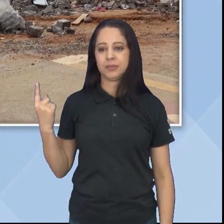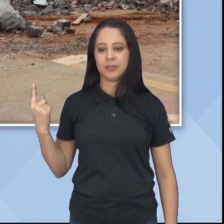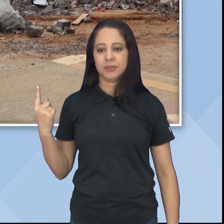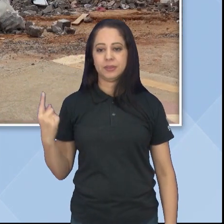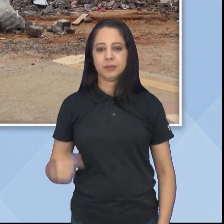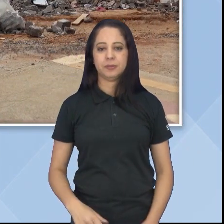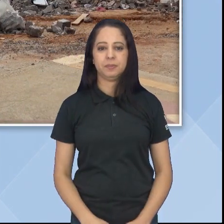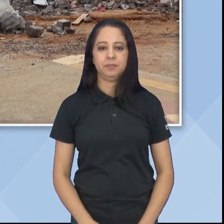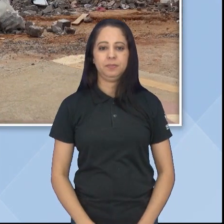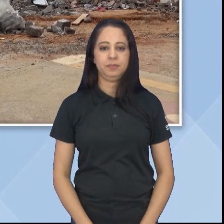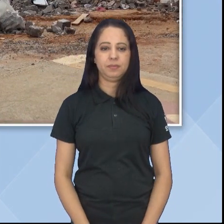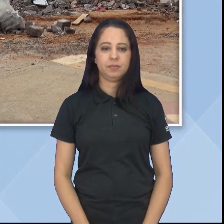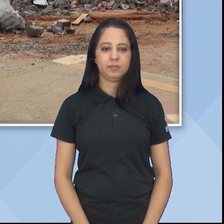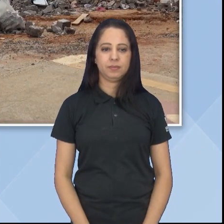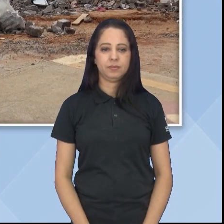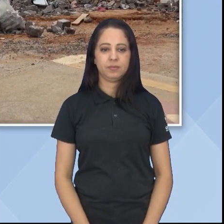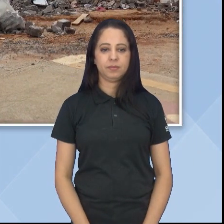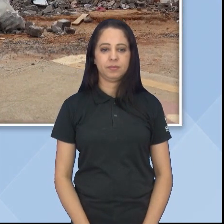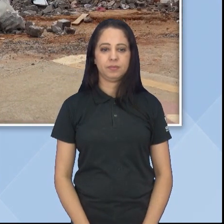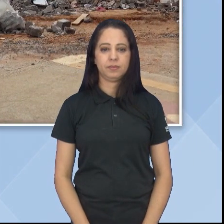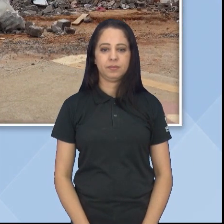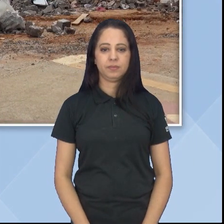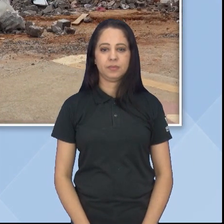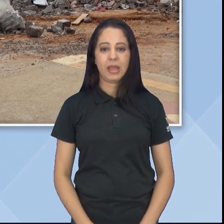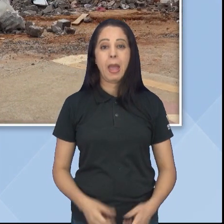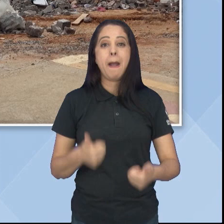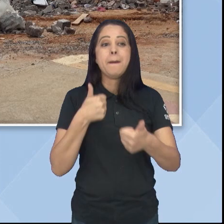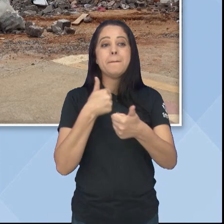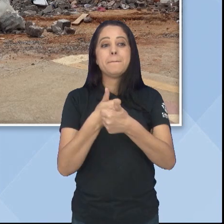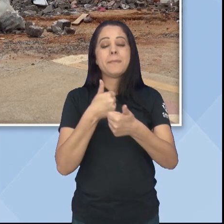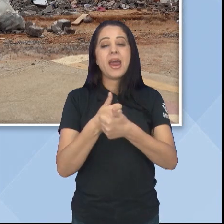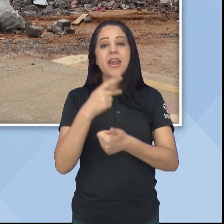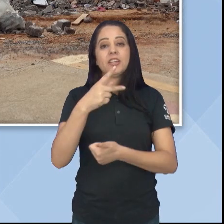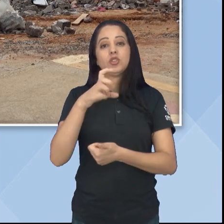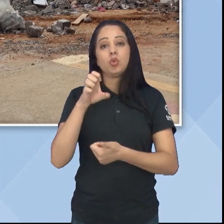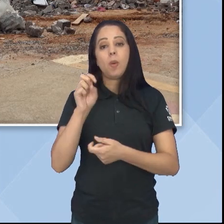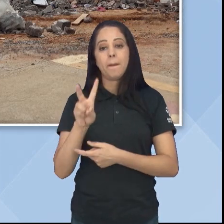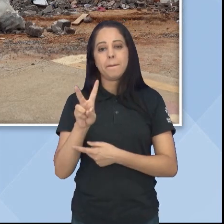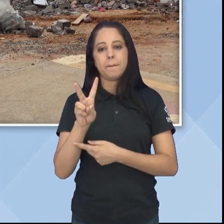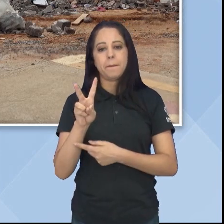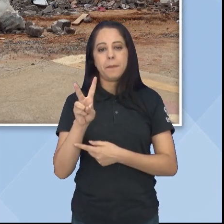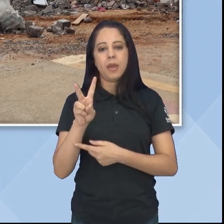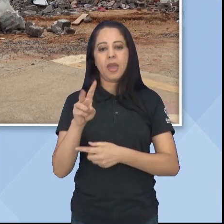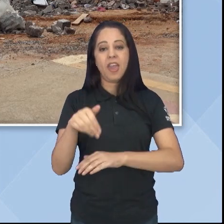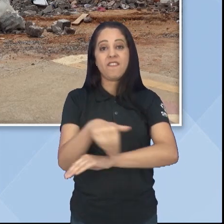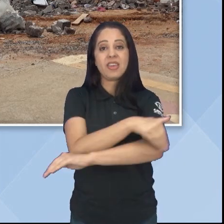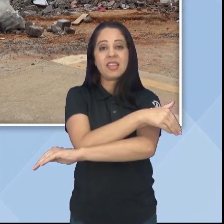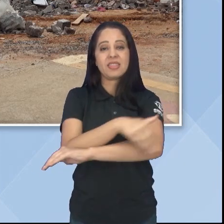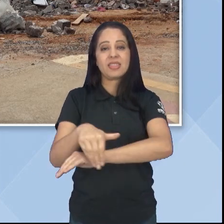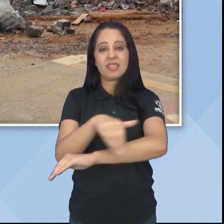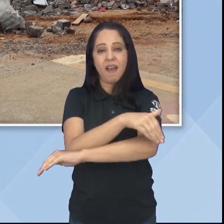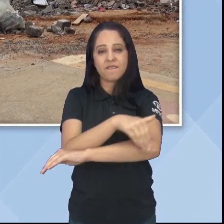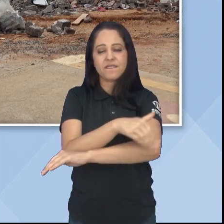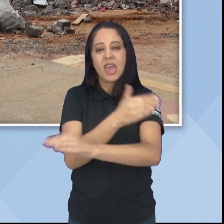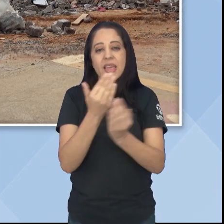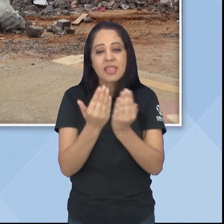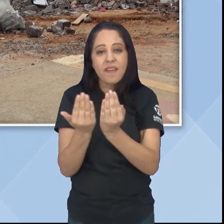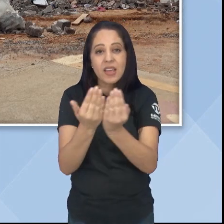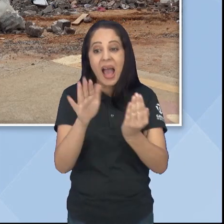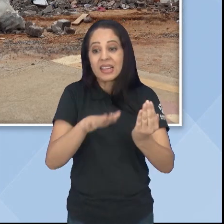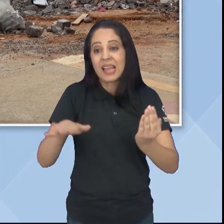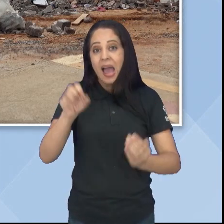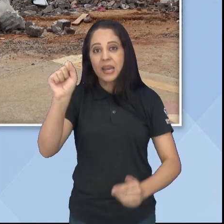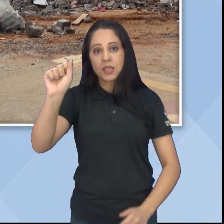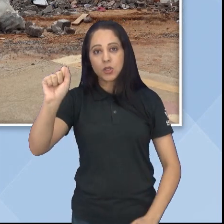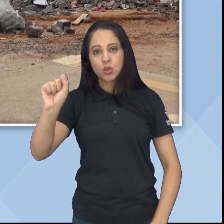Campos dos Alemães. Ali na área do PEV, do lado, na Avenida dos Evangélicos, região sul,